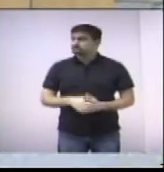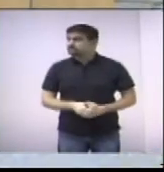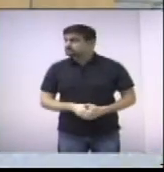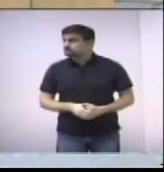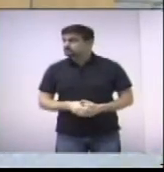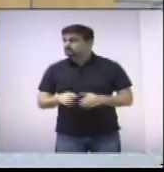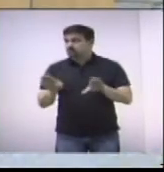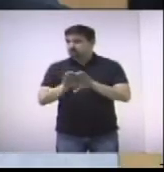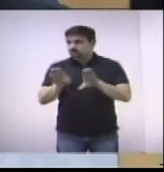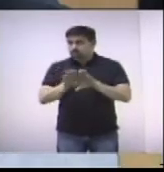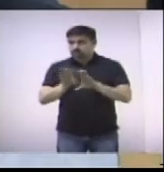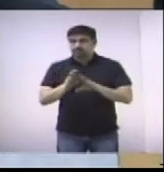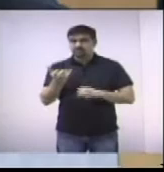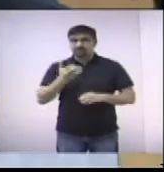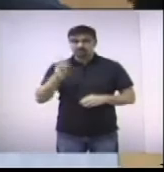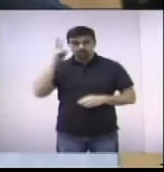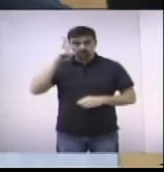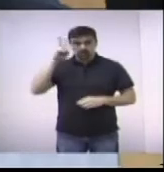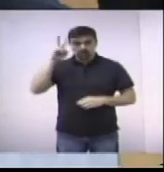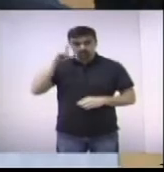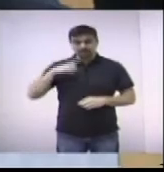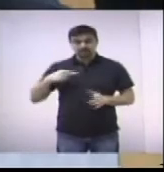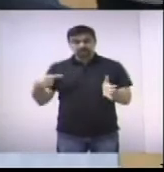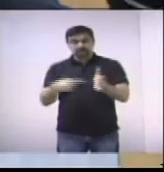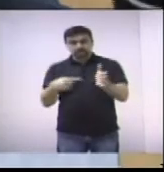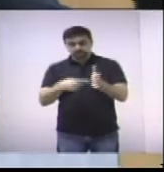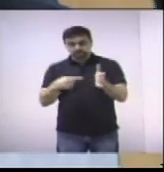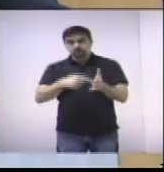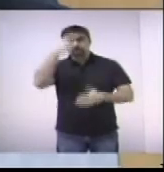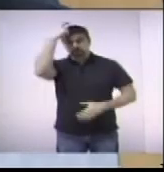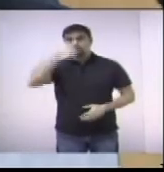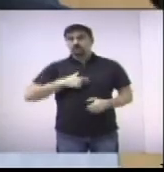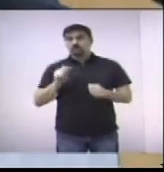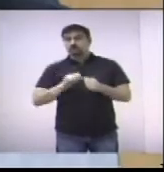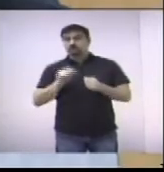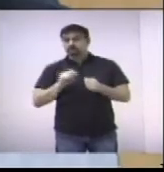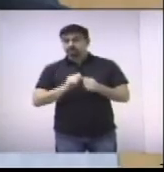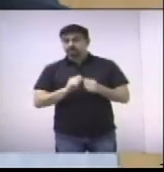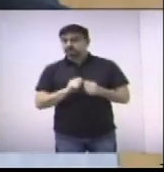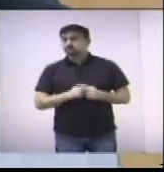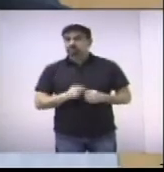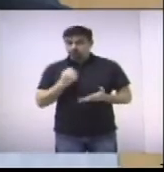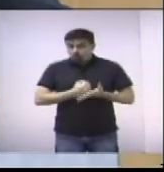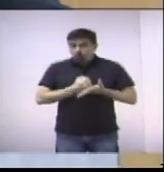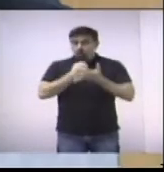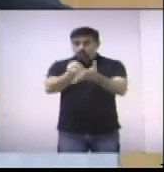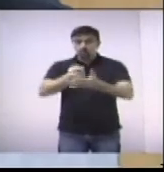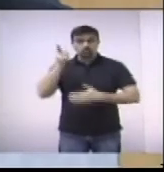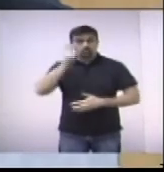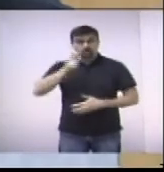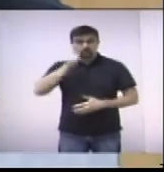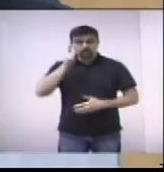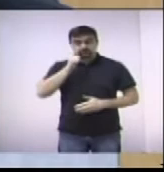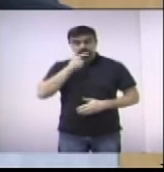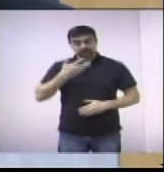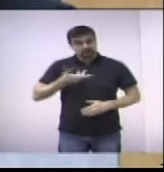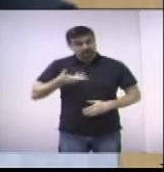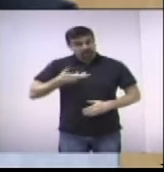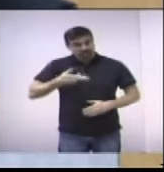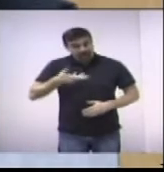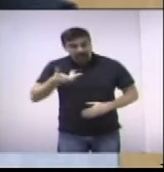E também vale salientar que, ora a denúncia protocolada por esse vereador, acho que também ajudou o favorecimento disso ser mais ágil, tá